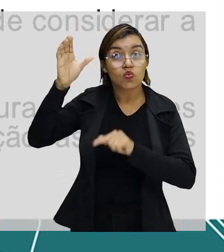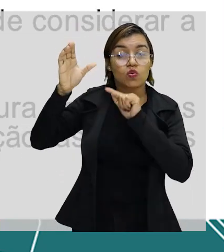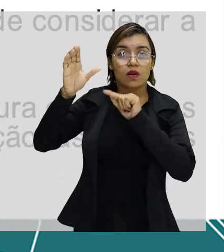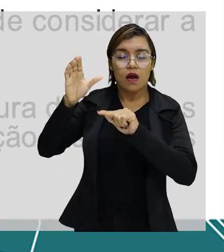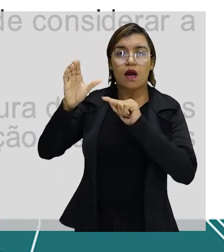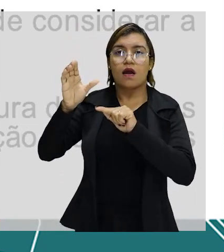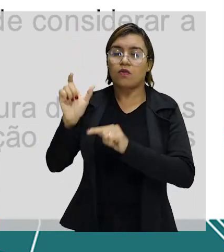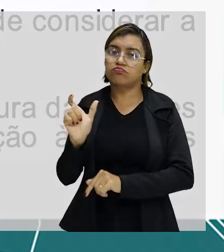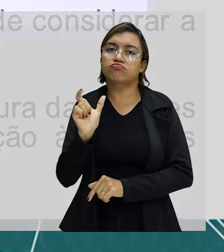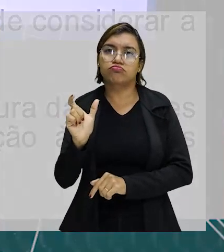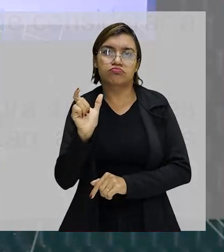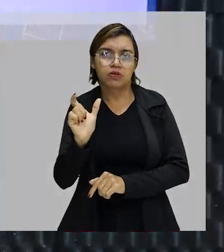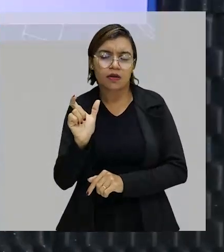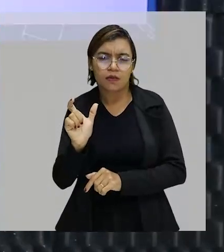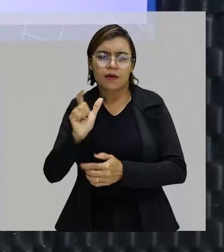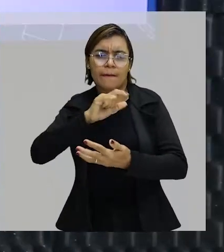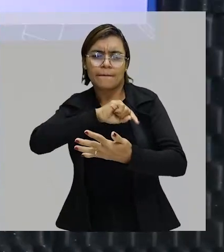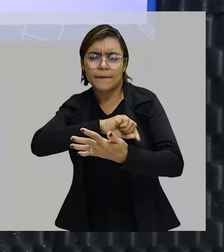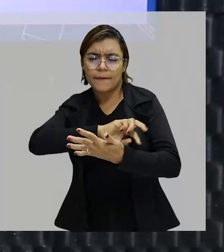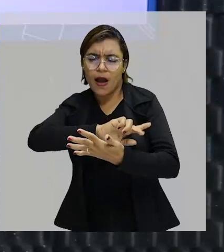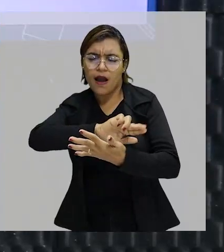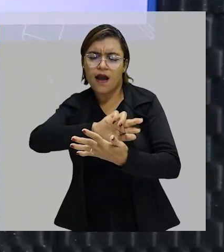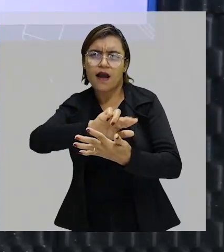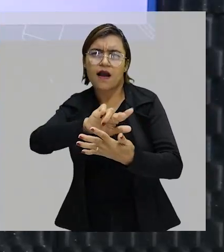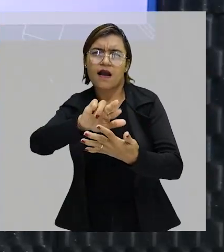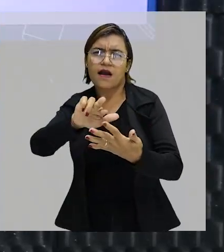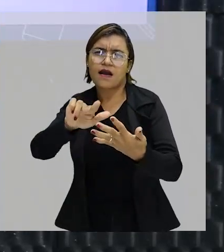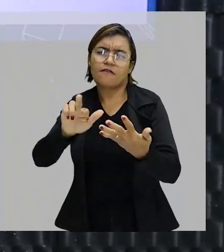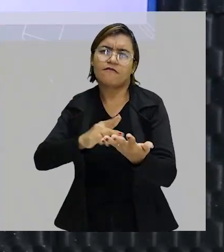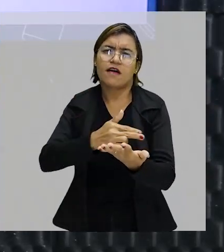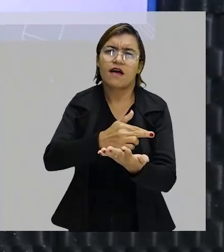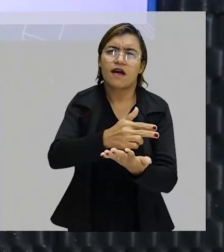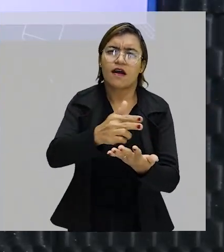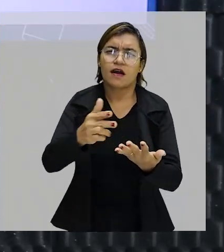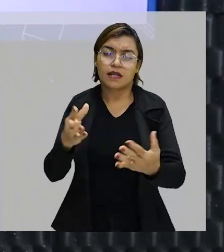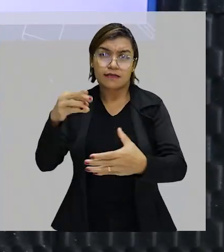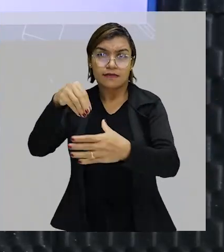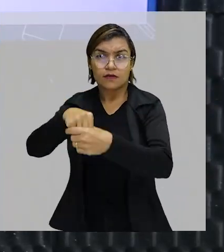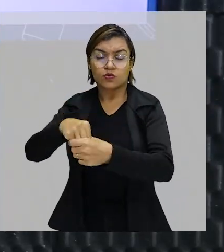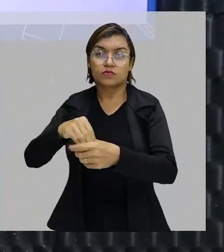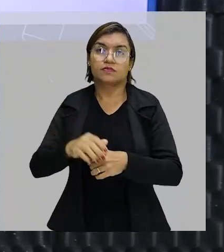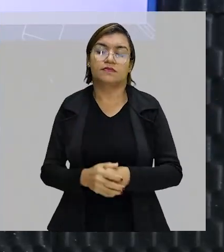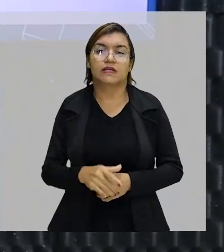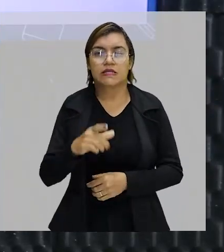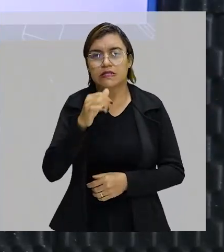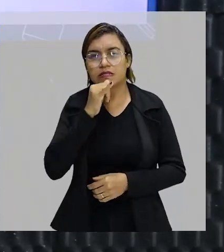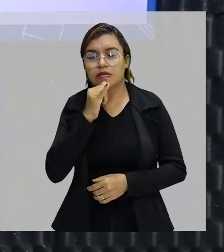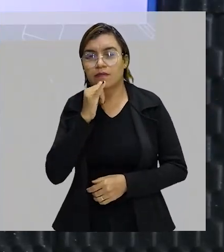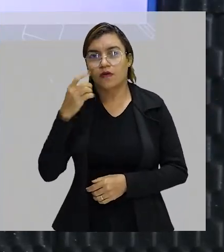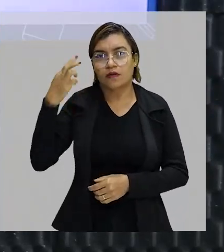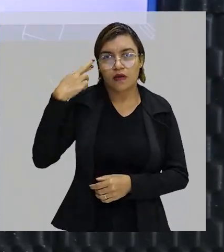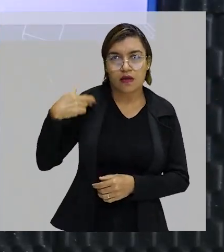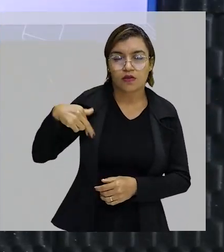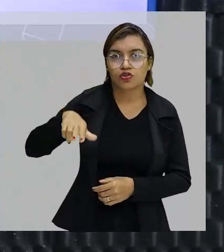vasto. Cultura é um conjunto que tem muita coisa ali inserido. Tem a religião, tem